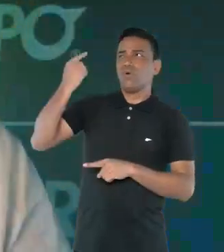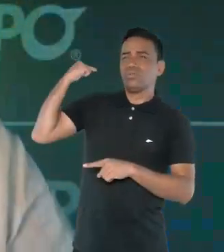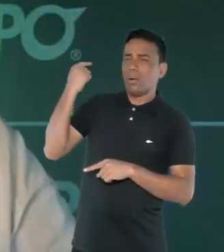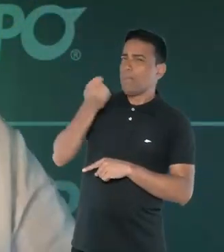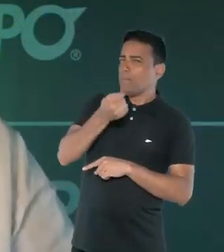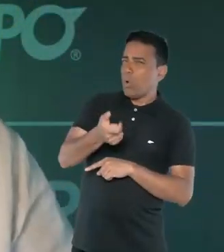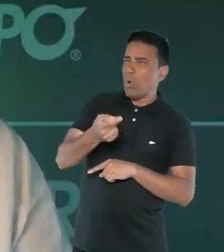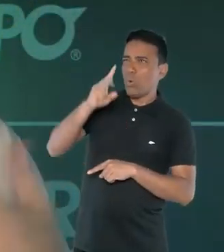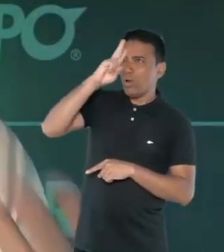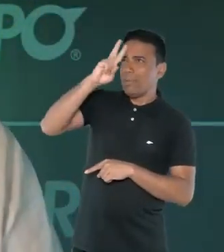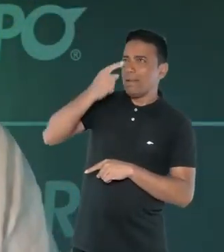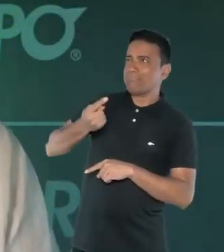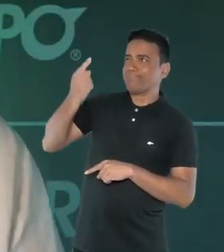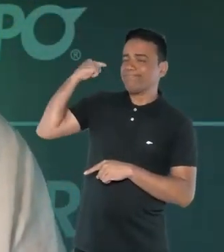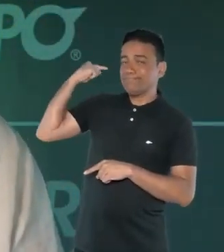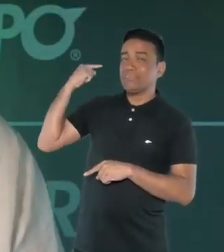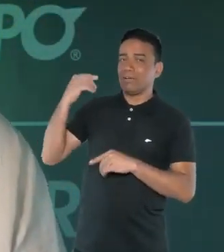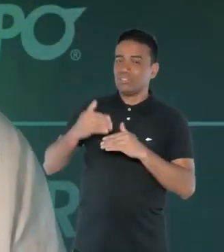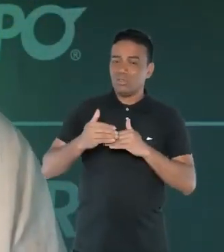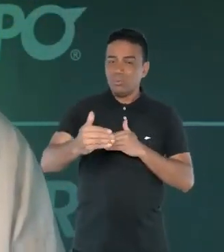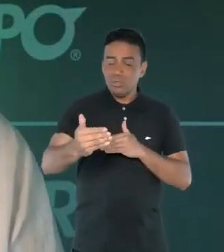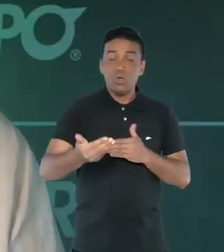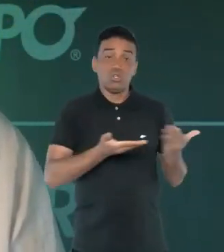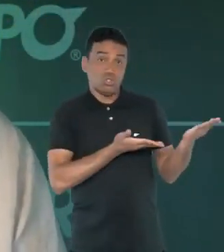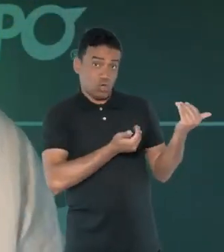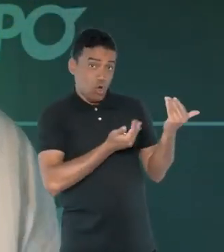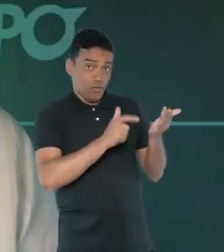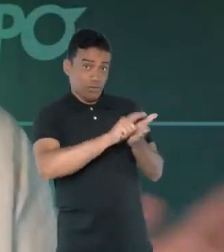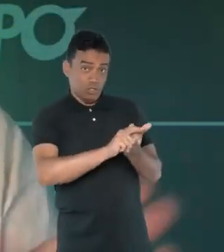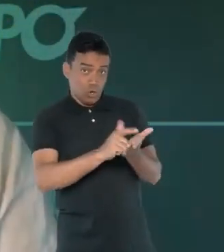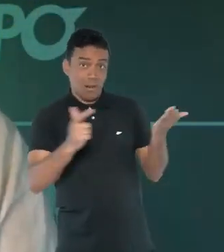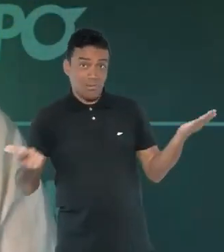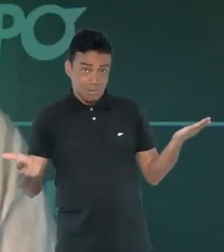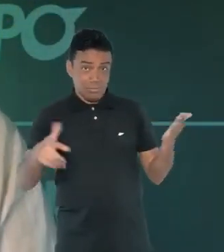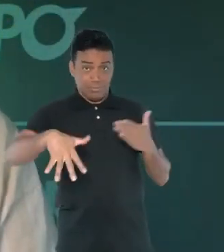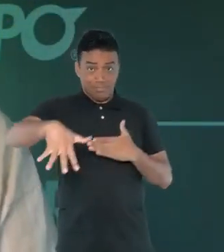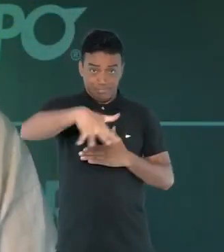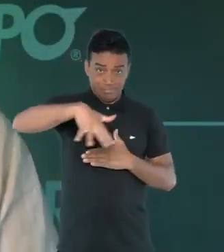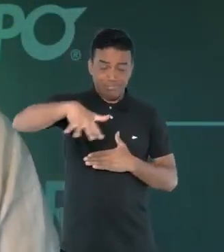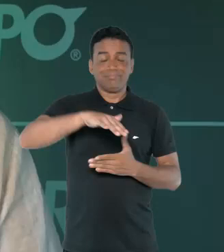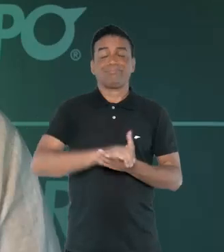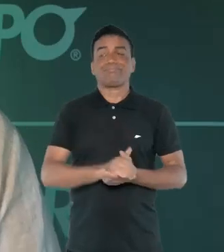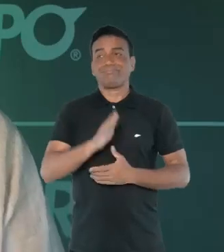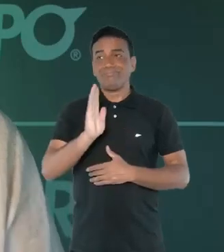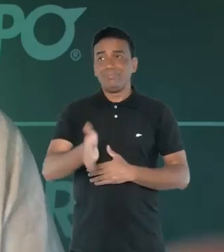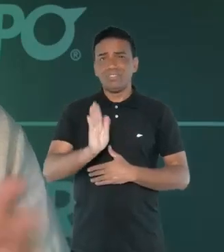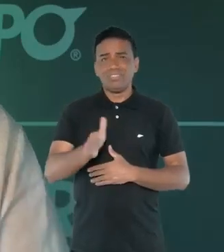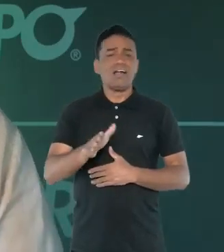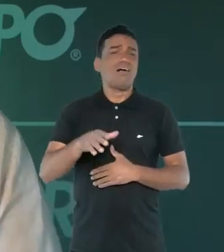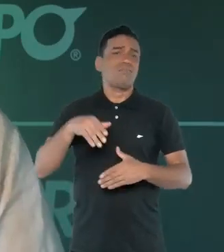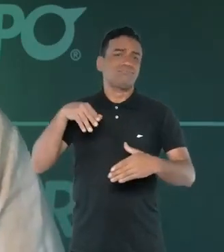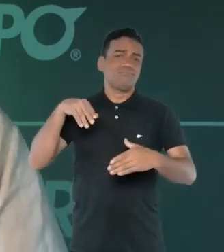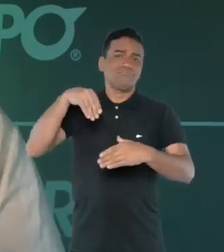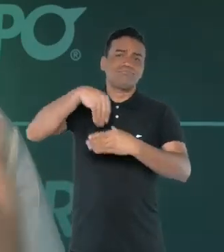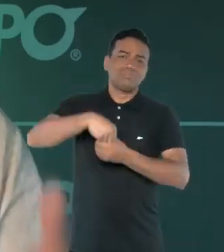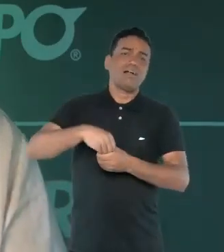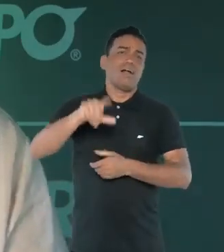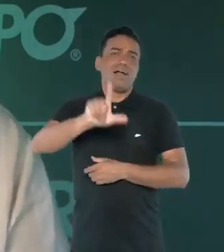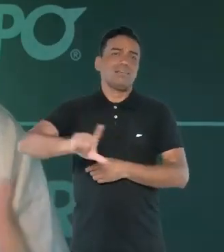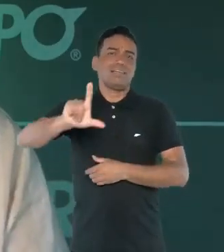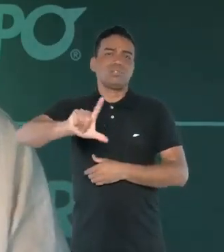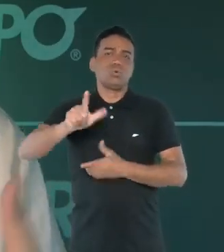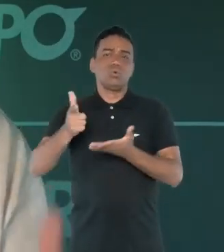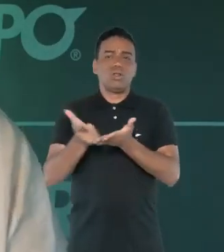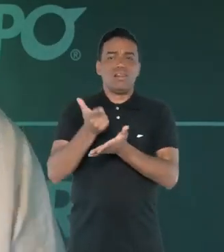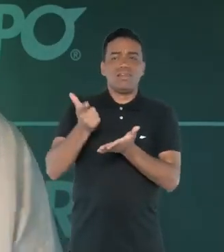sobre o seu início muito jovem no jornalismo, e já lidando com essa parte de literatura, né, dos livros